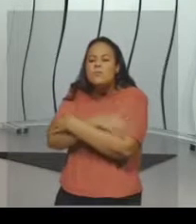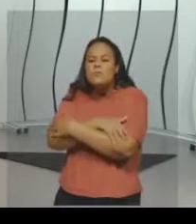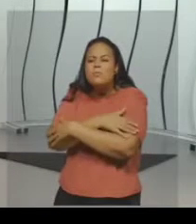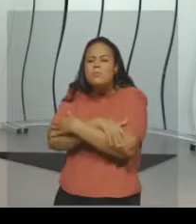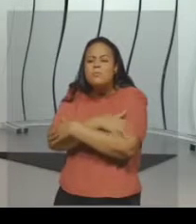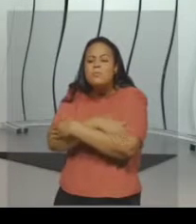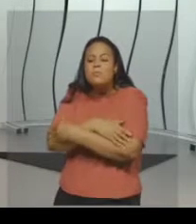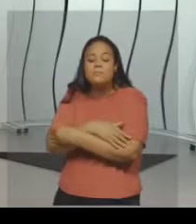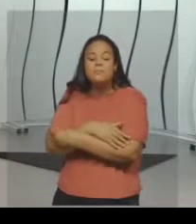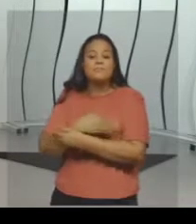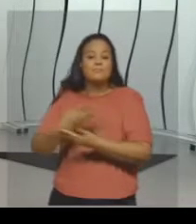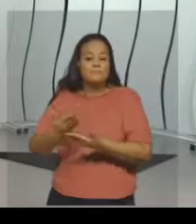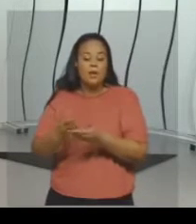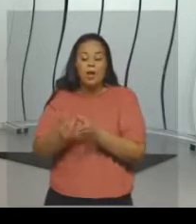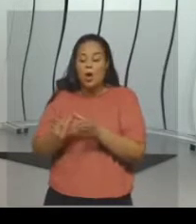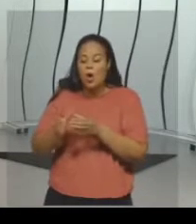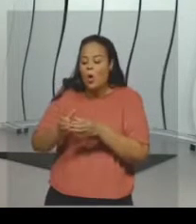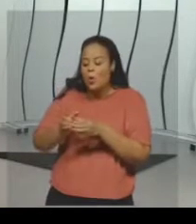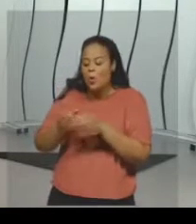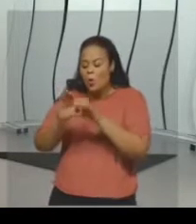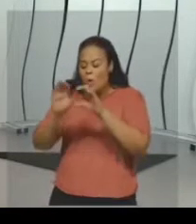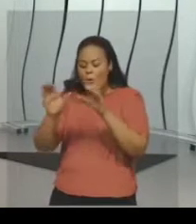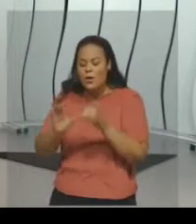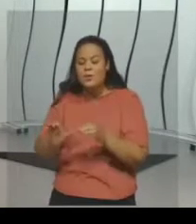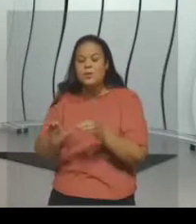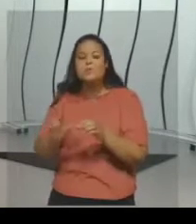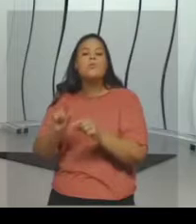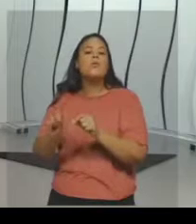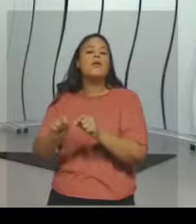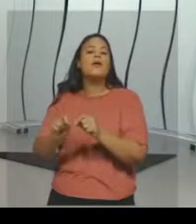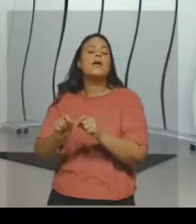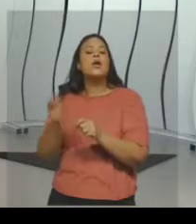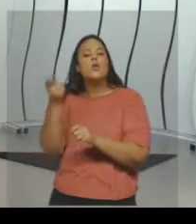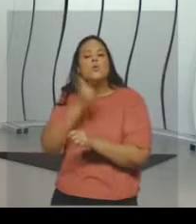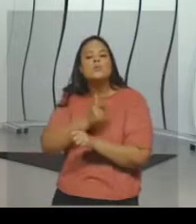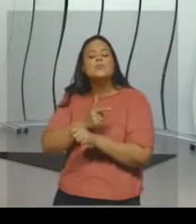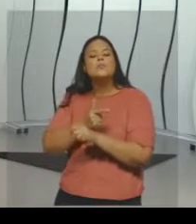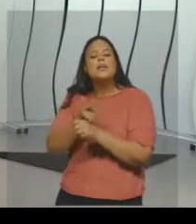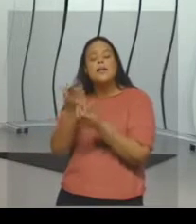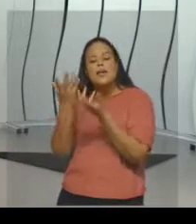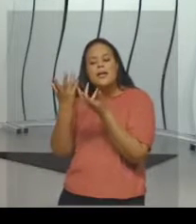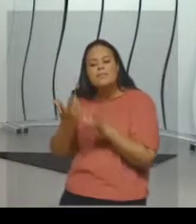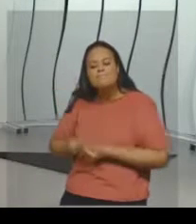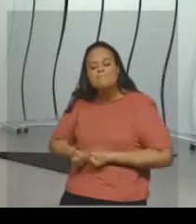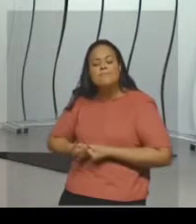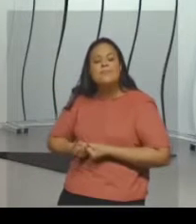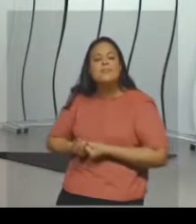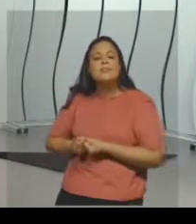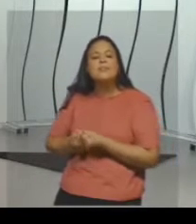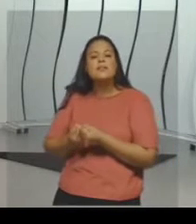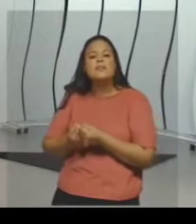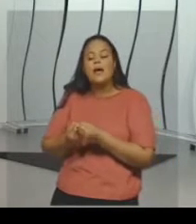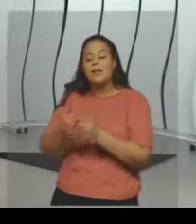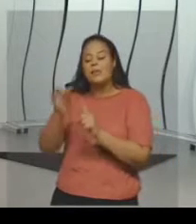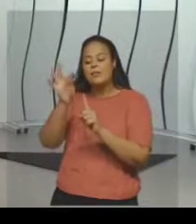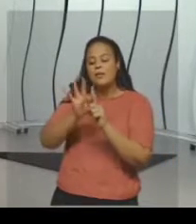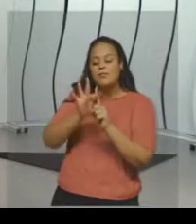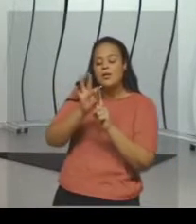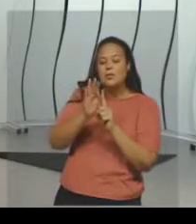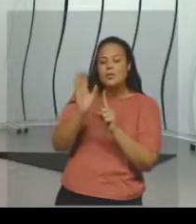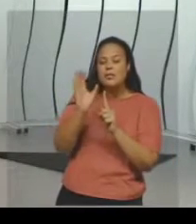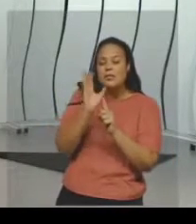conseguem suportar essas condições ambientais que seriam muito difíceis para a maioria dos organismos